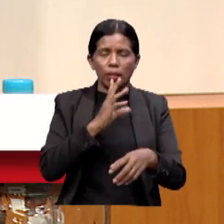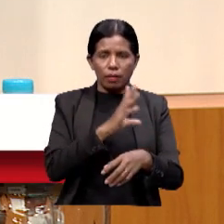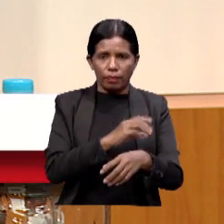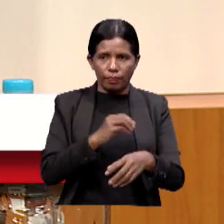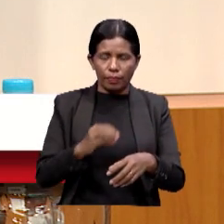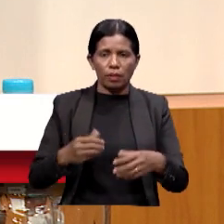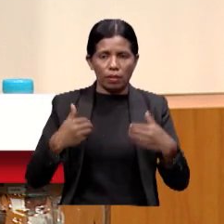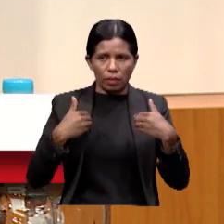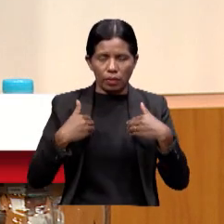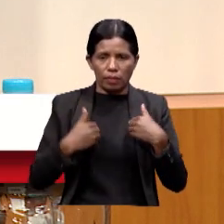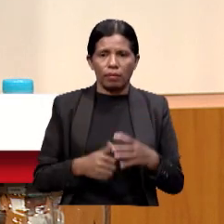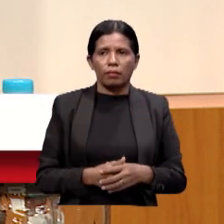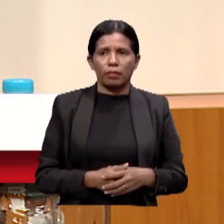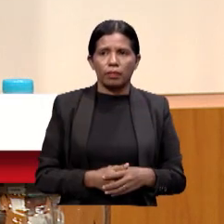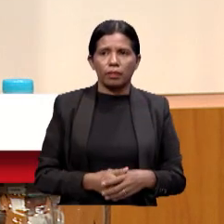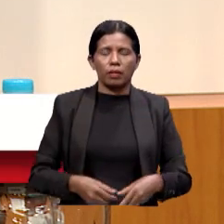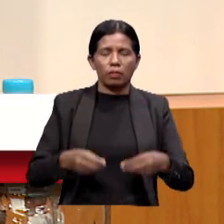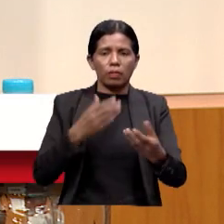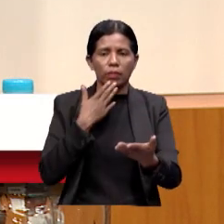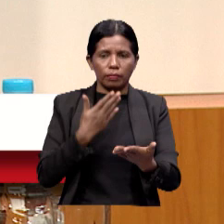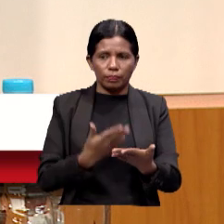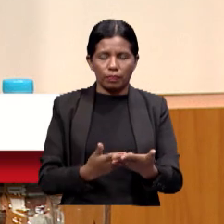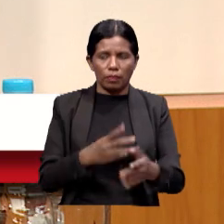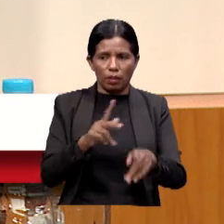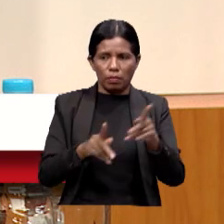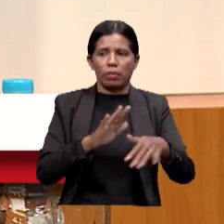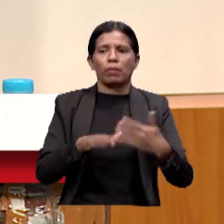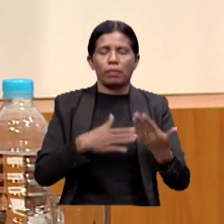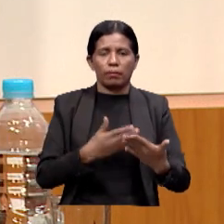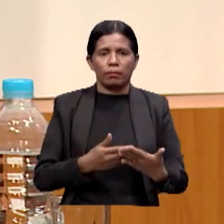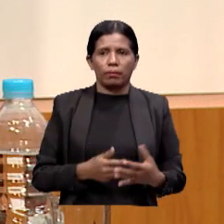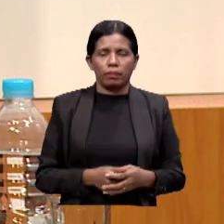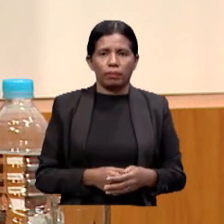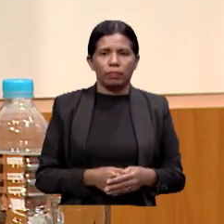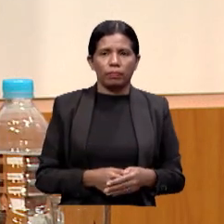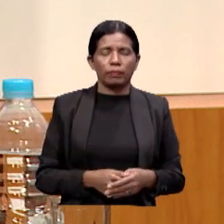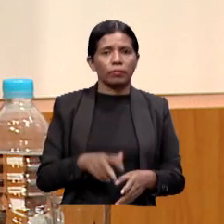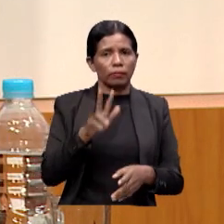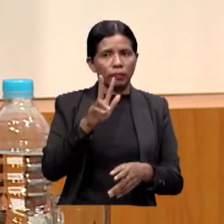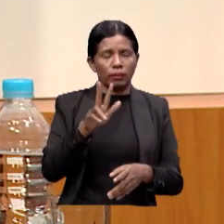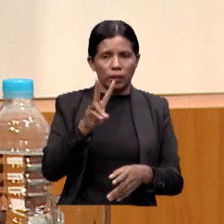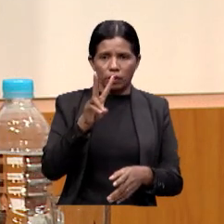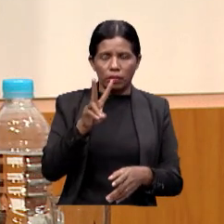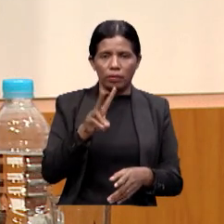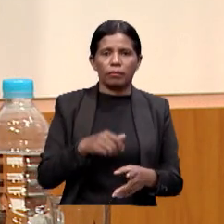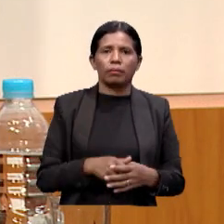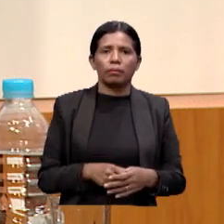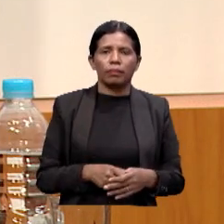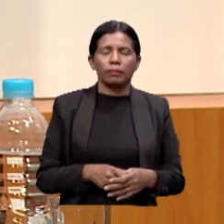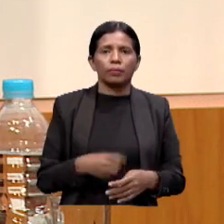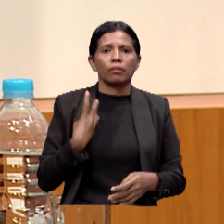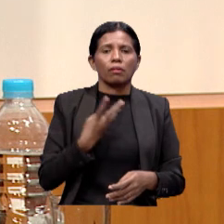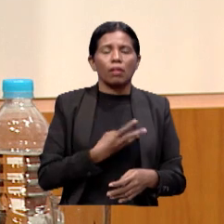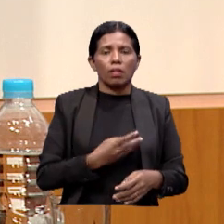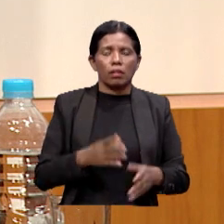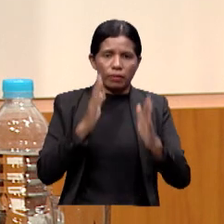que existe para garantir ni funcionamento ba iten comunidade sira. Tolu a rua ita